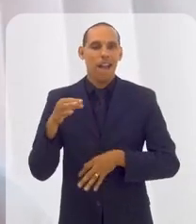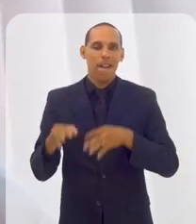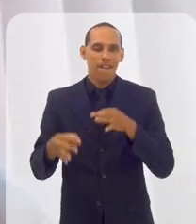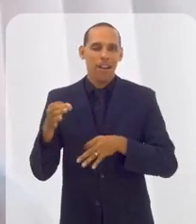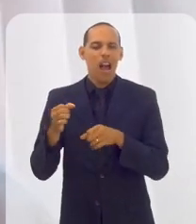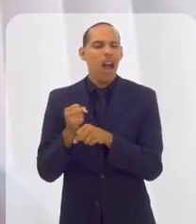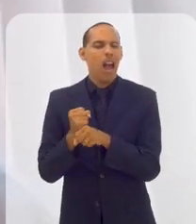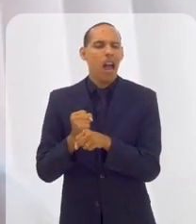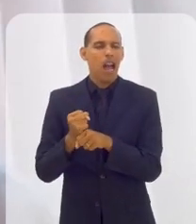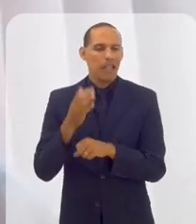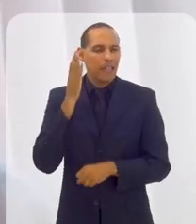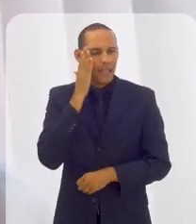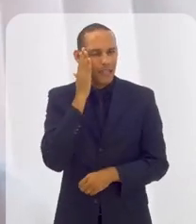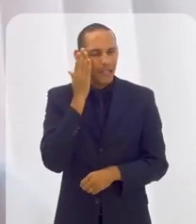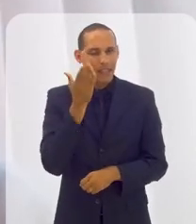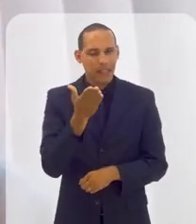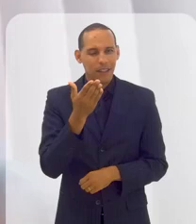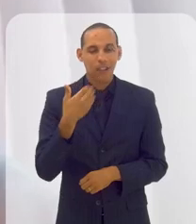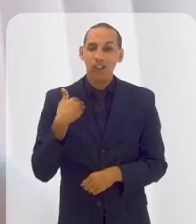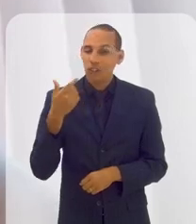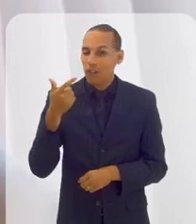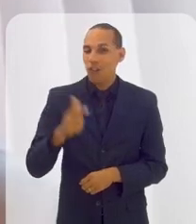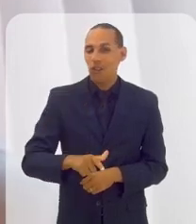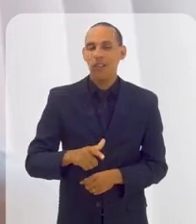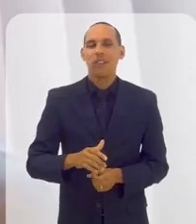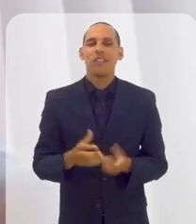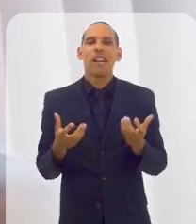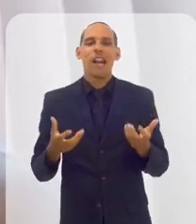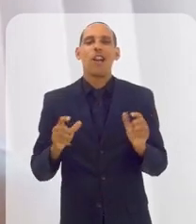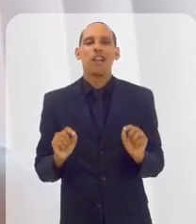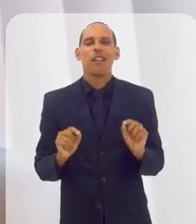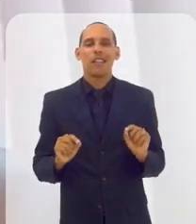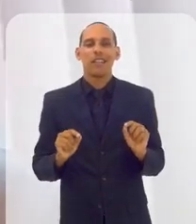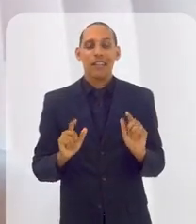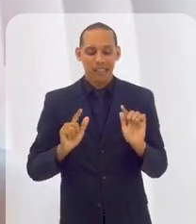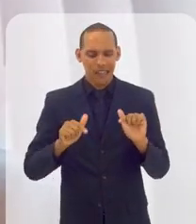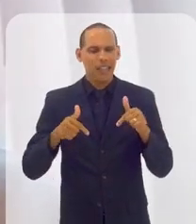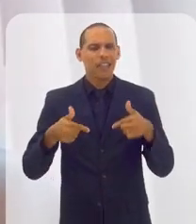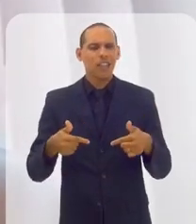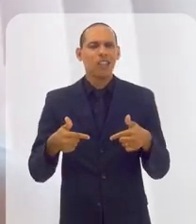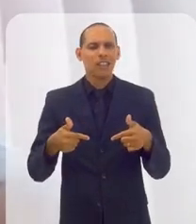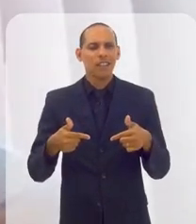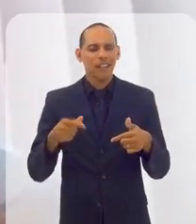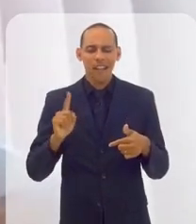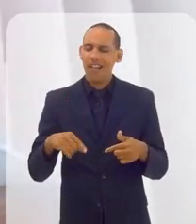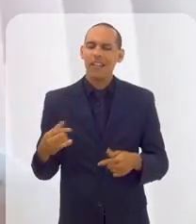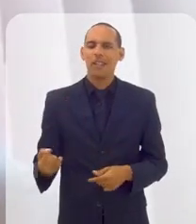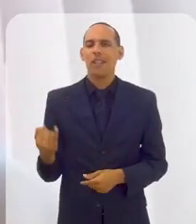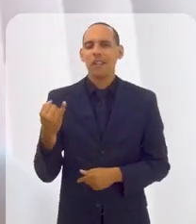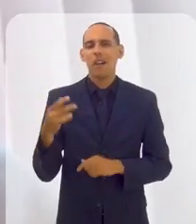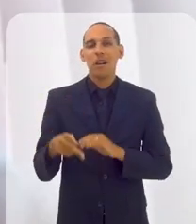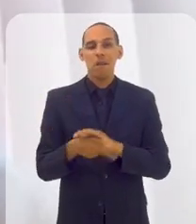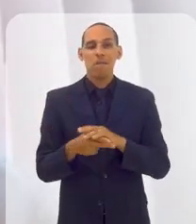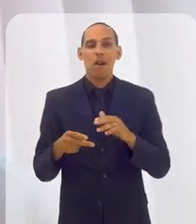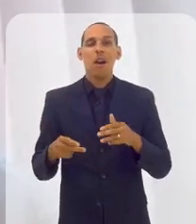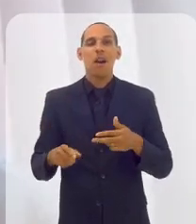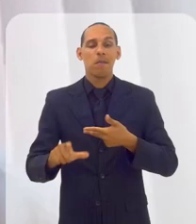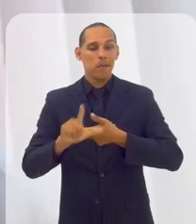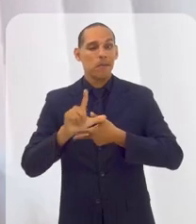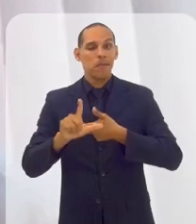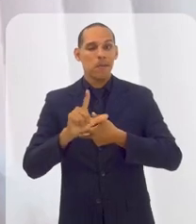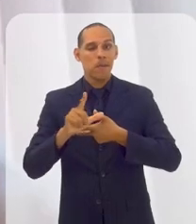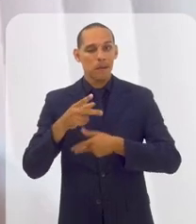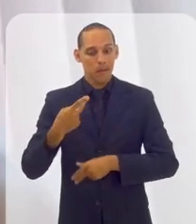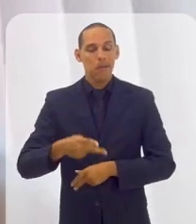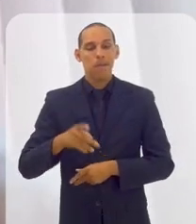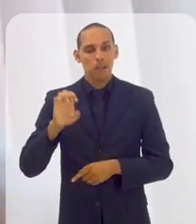no fórum há muitos anos, sabe disso. Eu queria, de novo, repetir que eu acho que é uma iniciativa extremamente importante do Poder